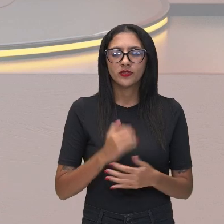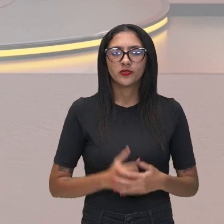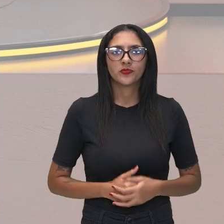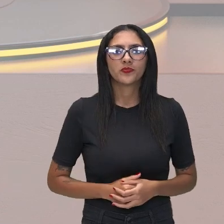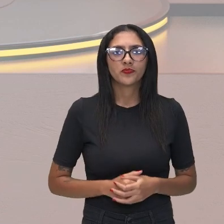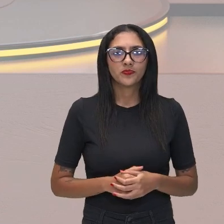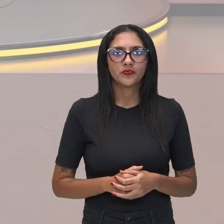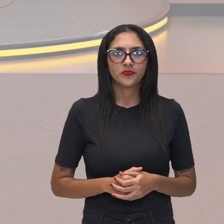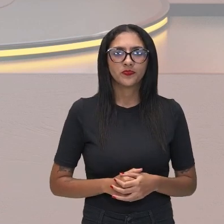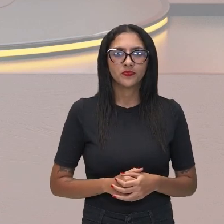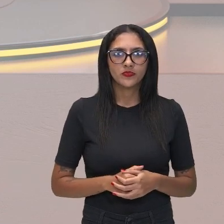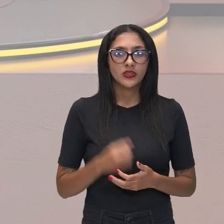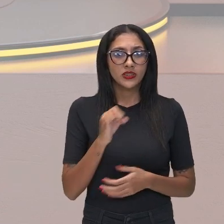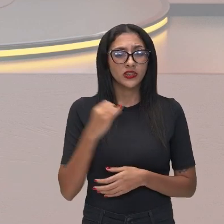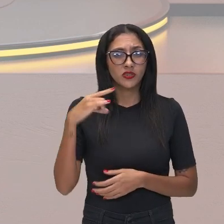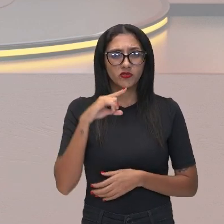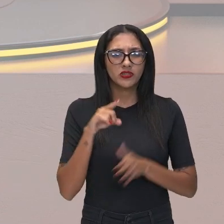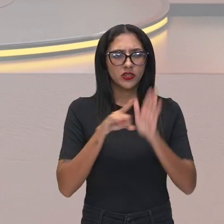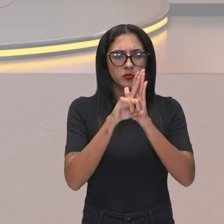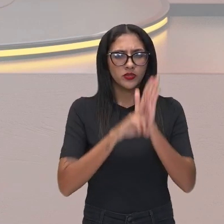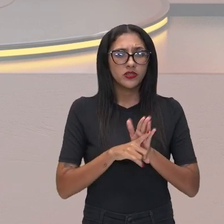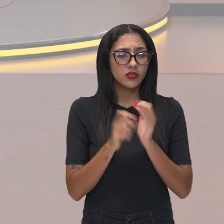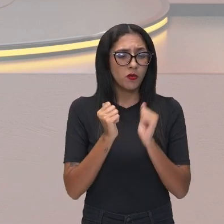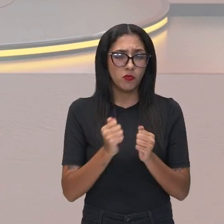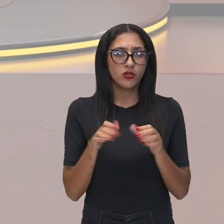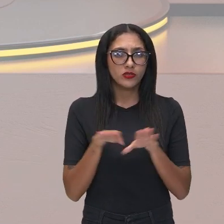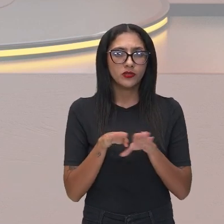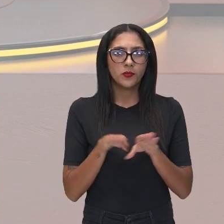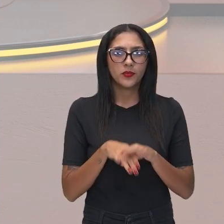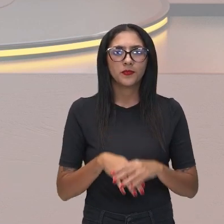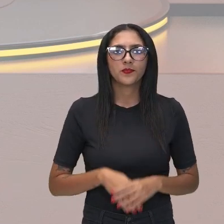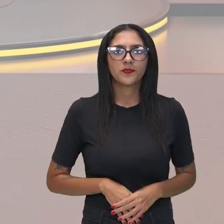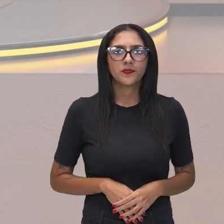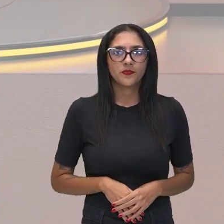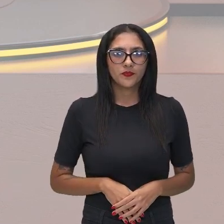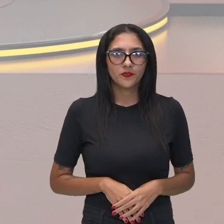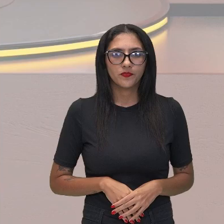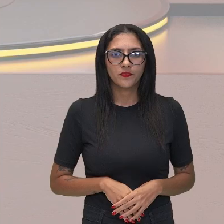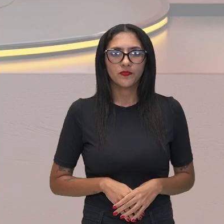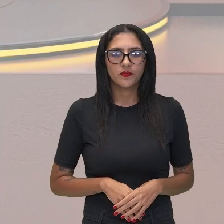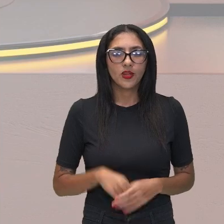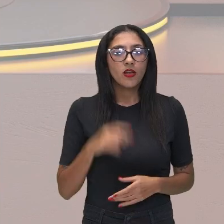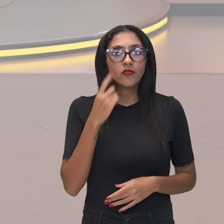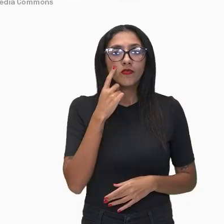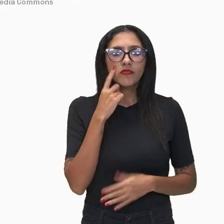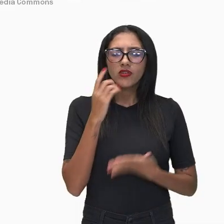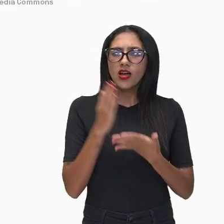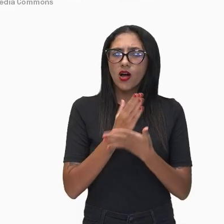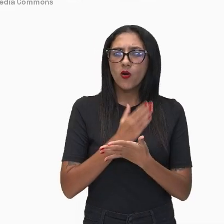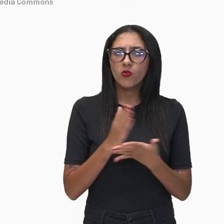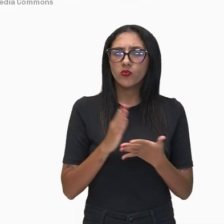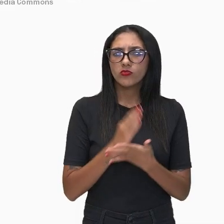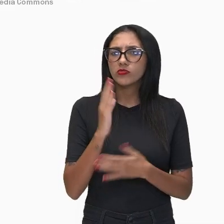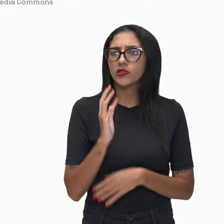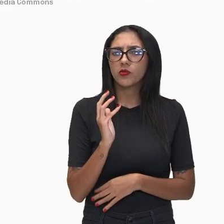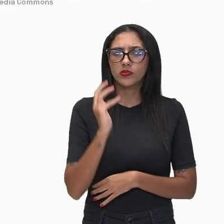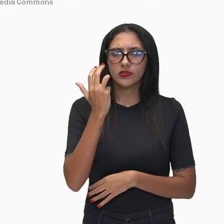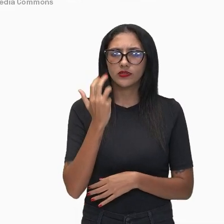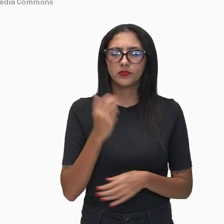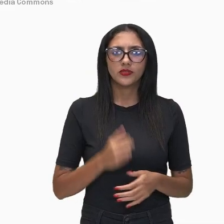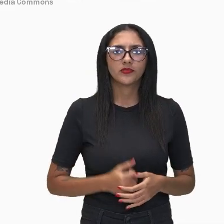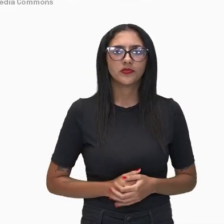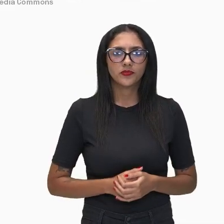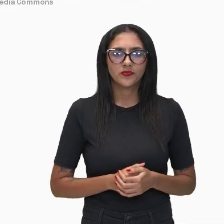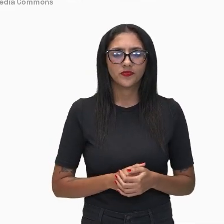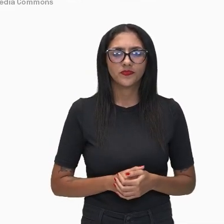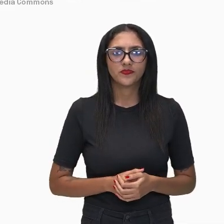Se você quiser pesquisar, você vai se aprofundar nisso. Vamos ver aí alguns dos eventos da Segunda Guerra Mundial, tá? Além dessa participação do